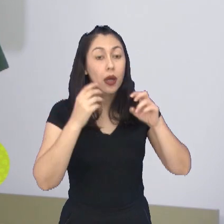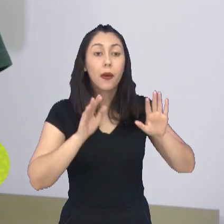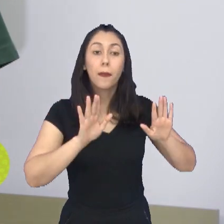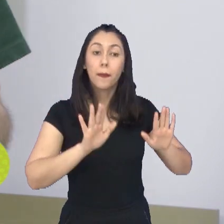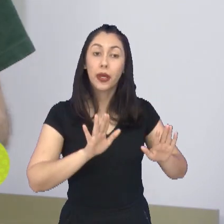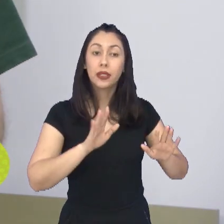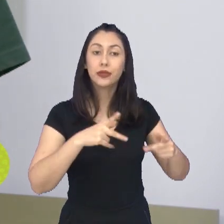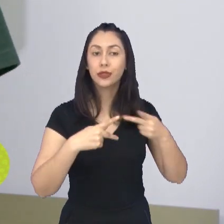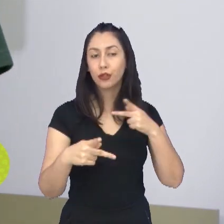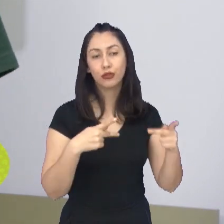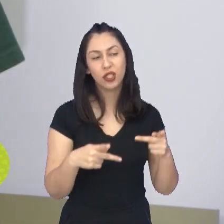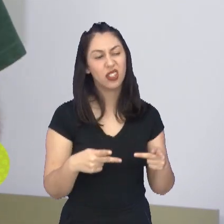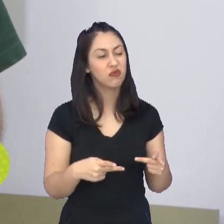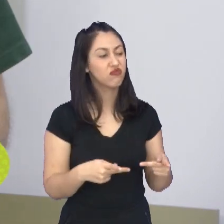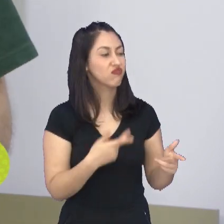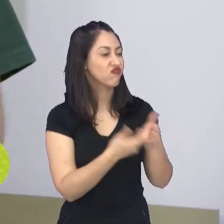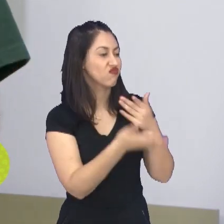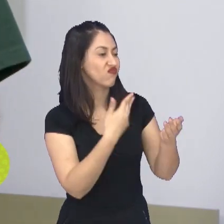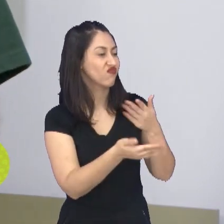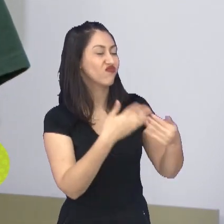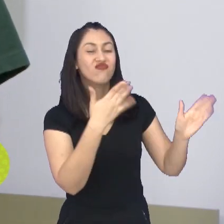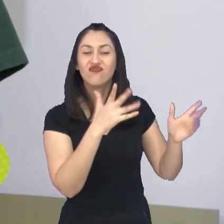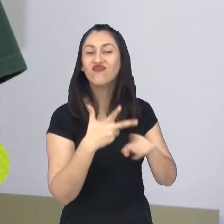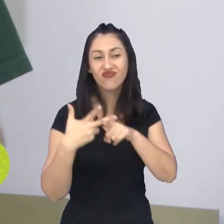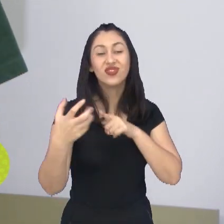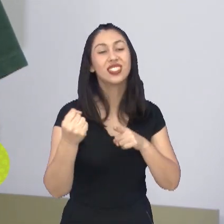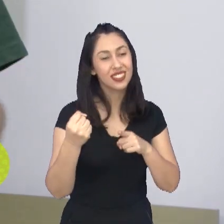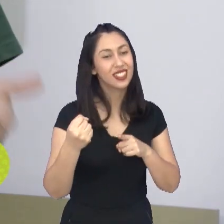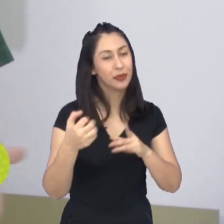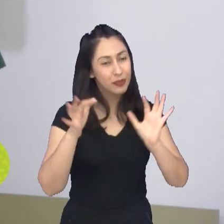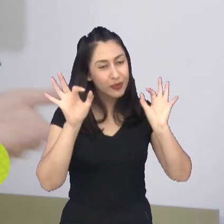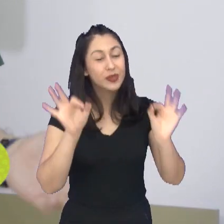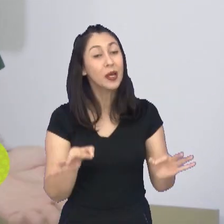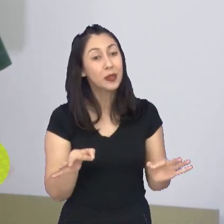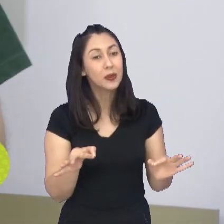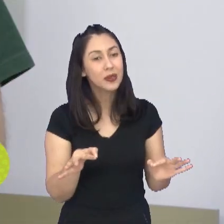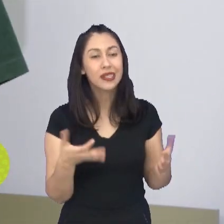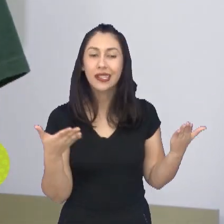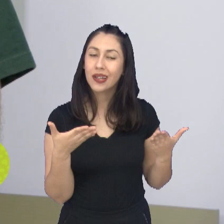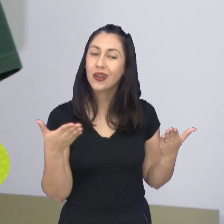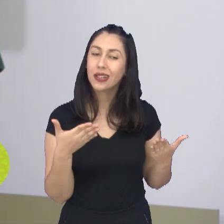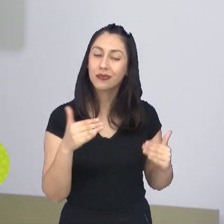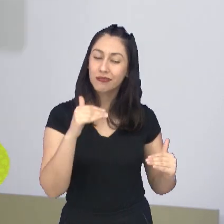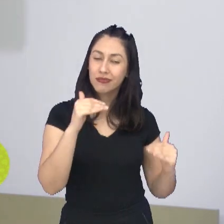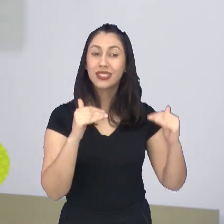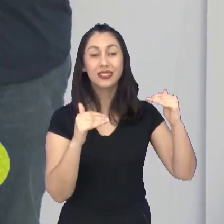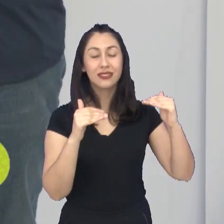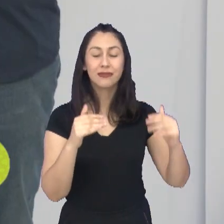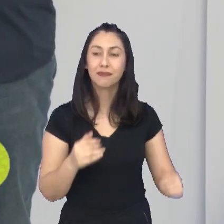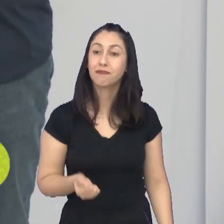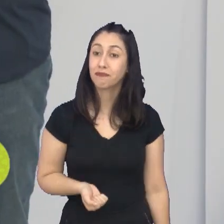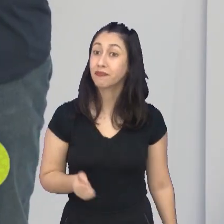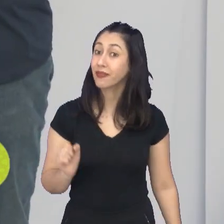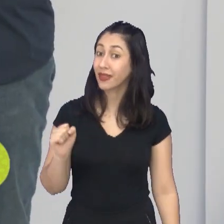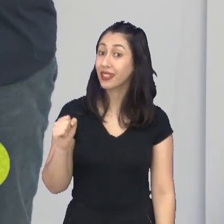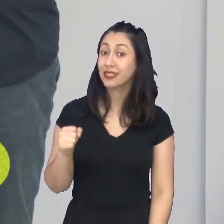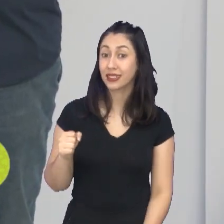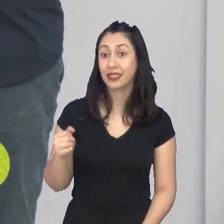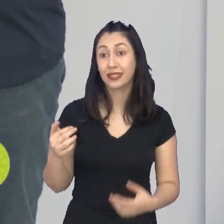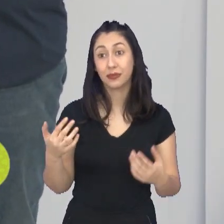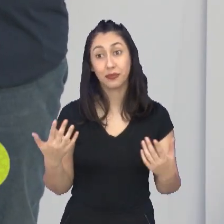São José não tem nada a ver com isso, tem que vencer mesmo, e venceu e compensou a derrota da primeira partida. E o Lema